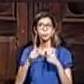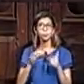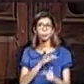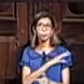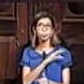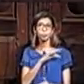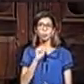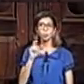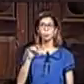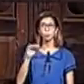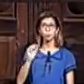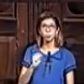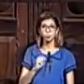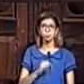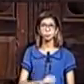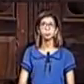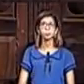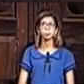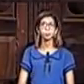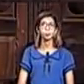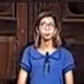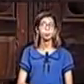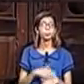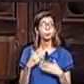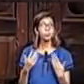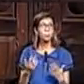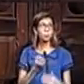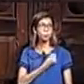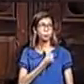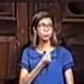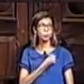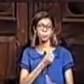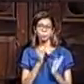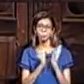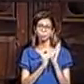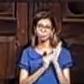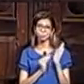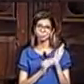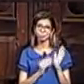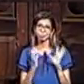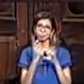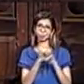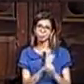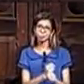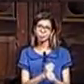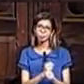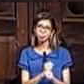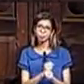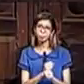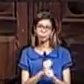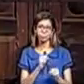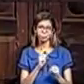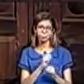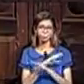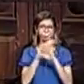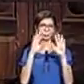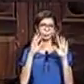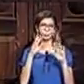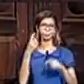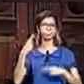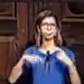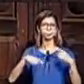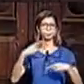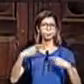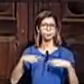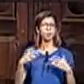8 milhões. Então, nós vemos que a tal transparência pública, ela se impõe nesse momento